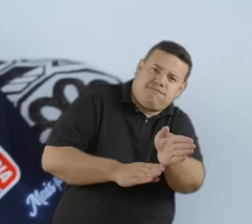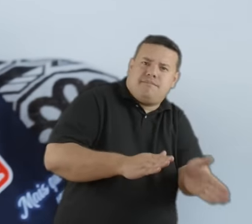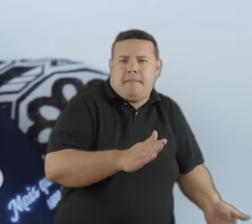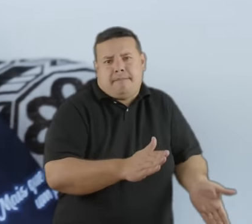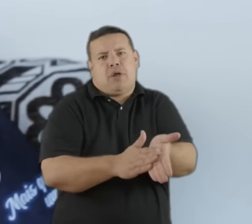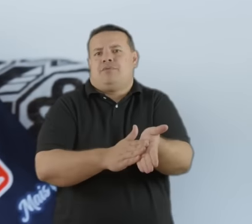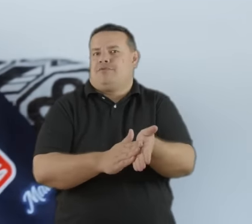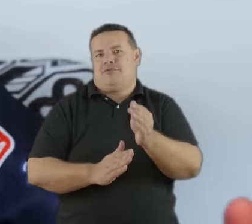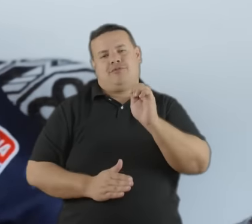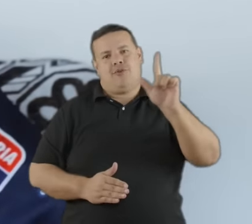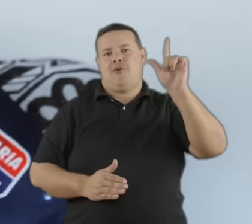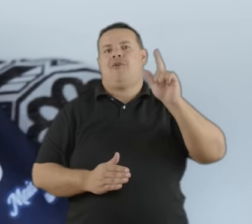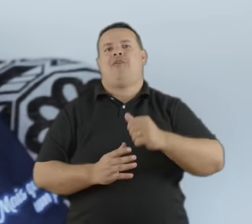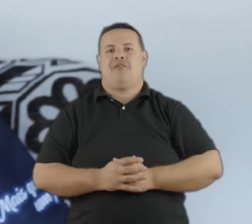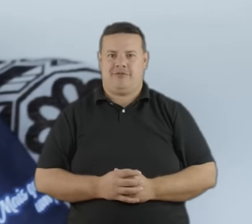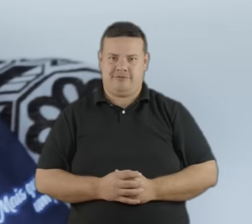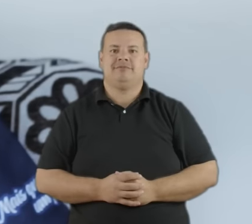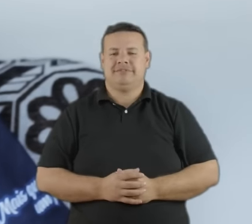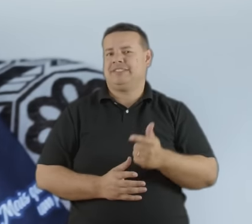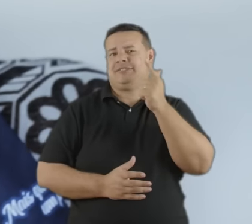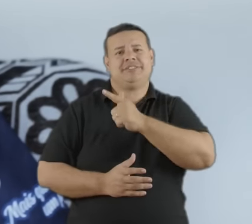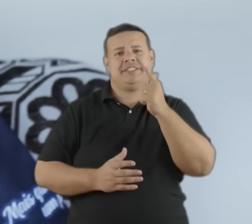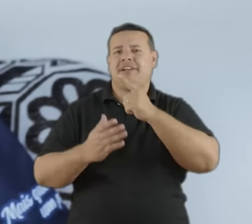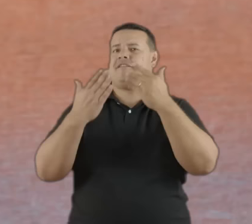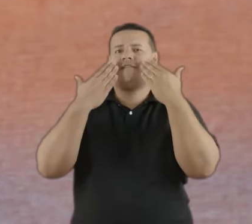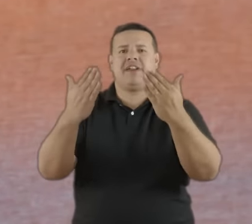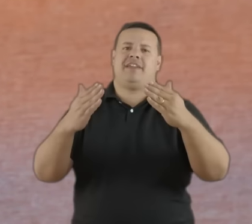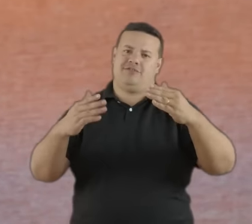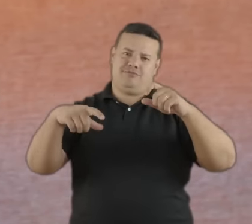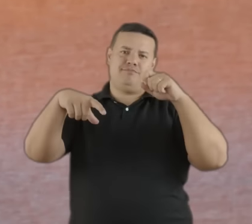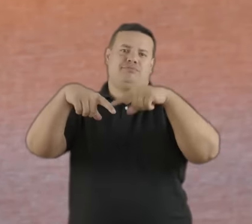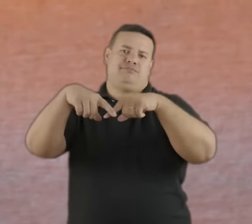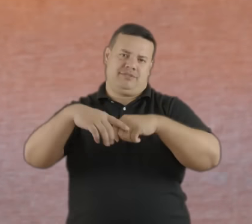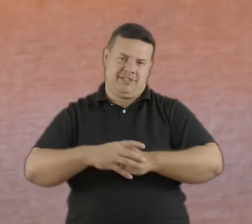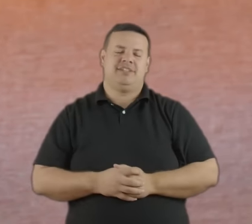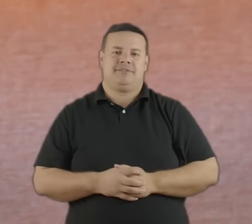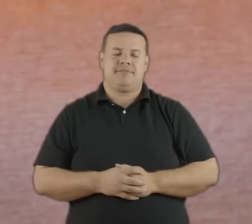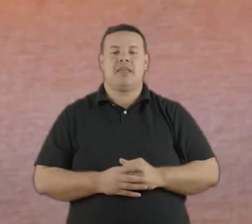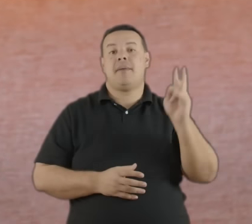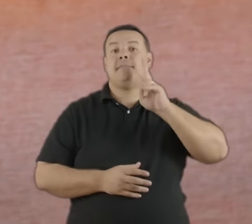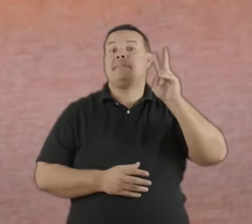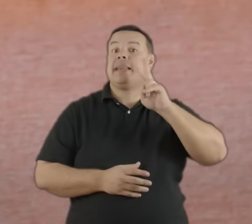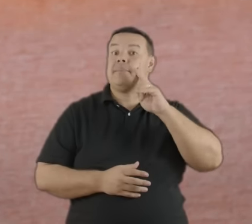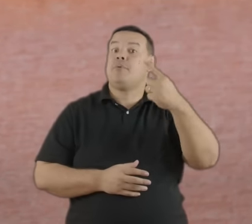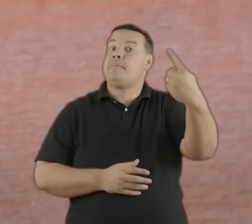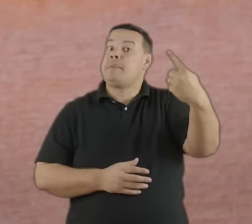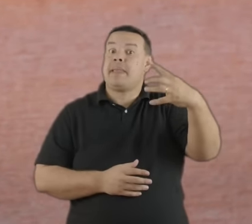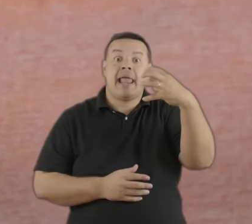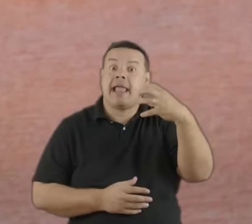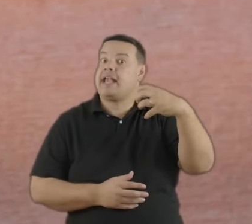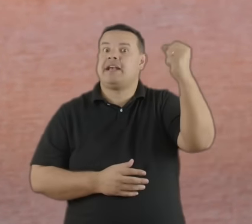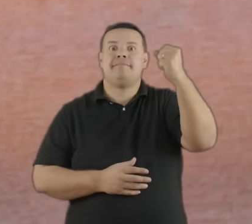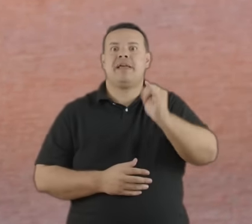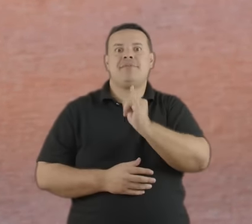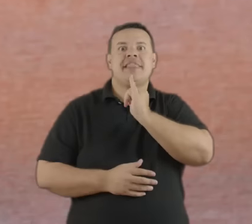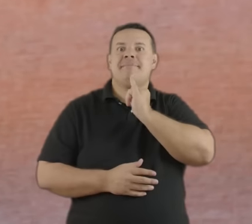de asa para o meio, ali no... já saía na cara do gol. Lembro o primeiro título do Itabaiana, uma festa, uma